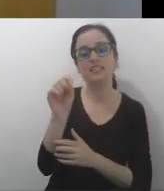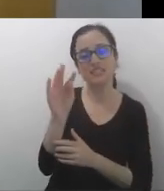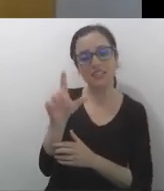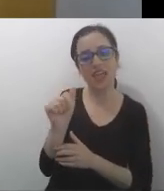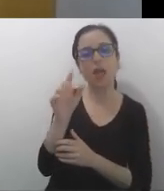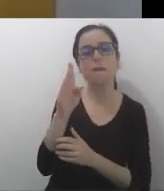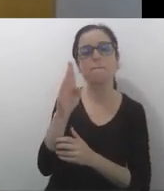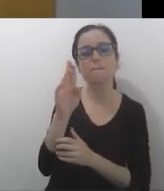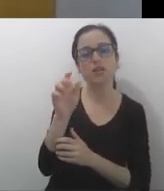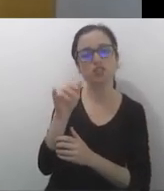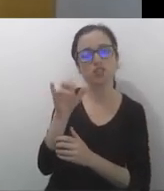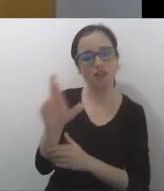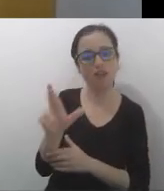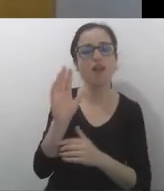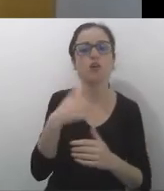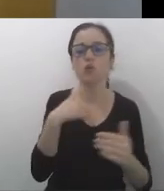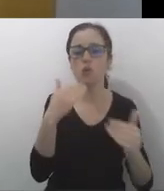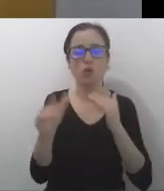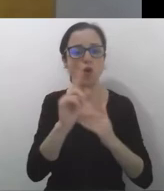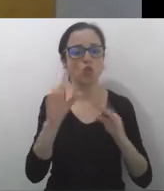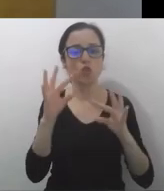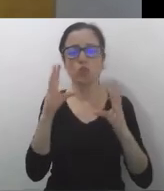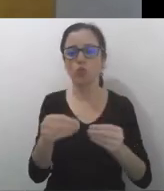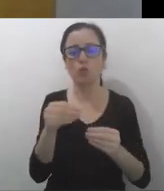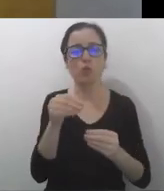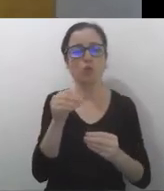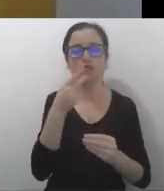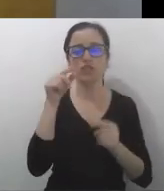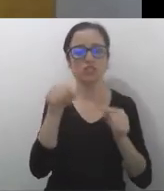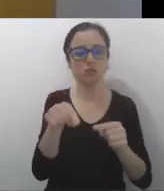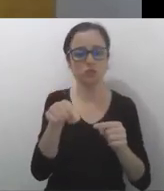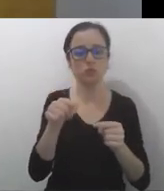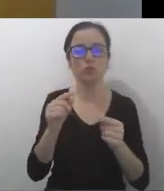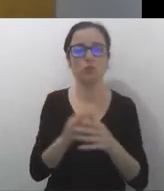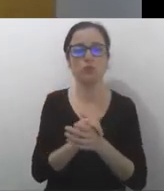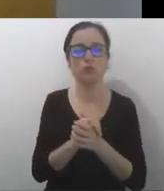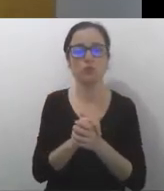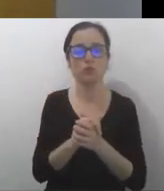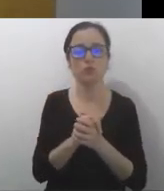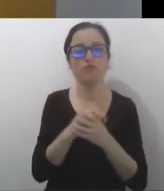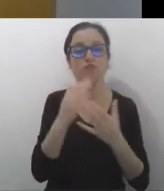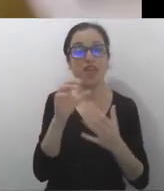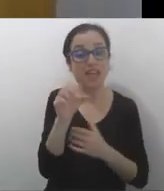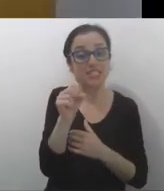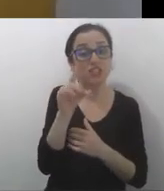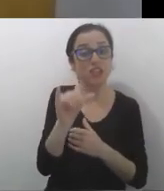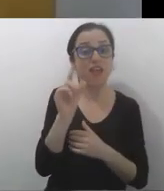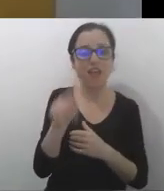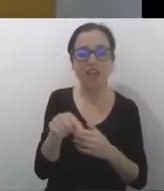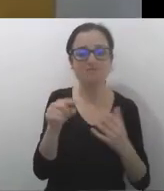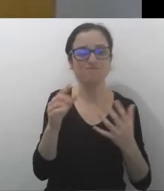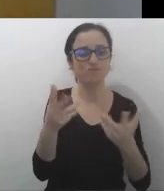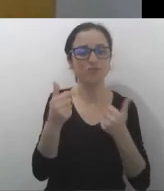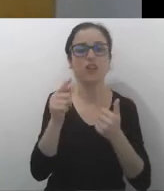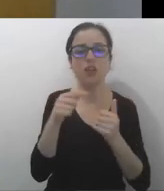quando se diz isso, que a ESGE foi uma escola. Isso é meu amigo, colega, eu já discuti um pouco isso. Eu estou para